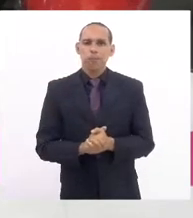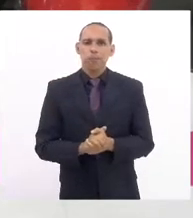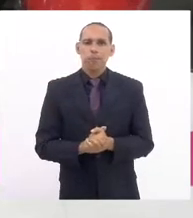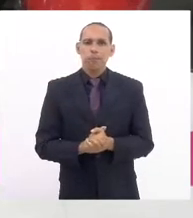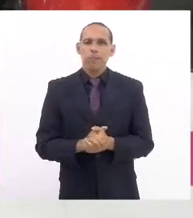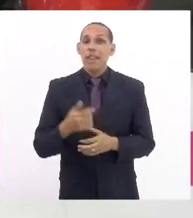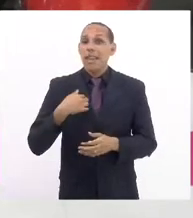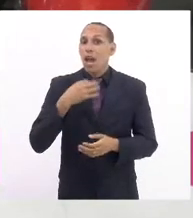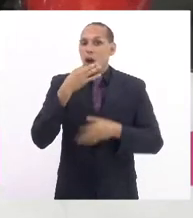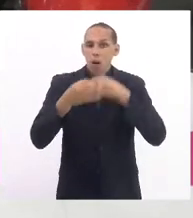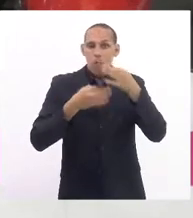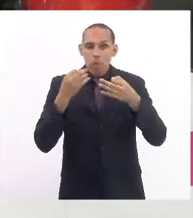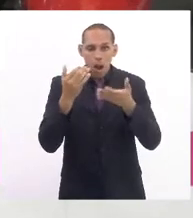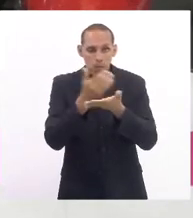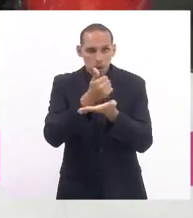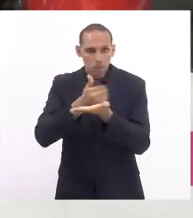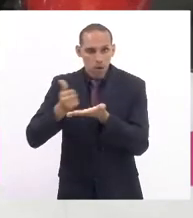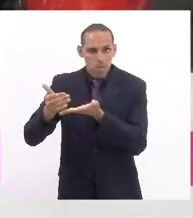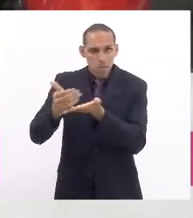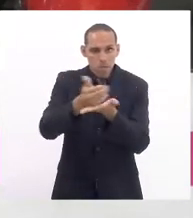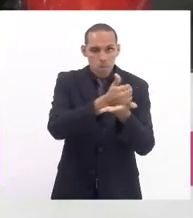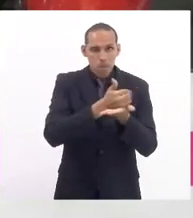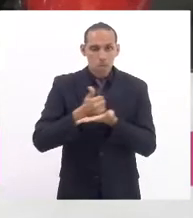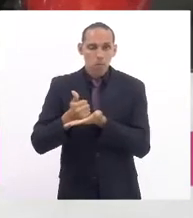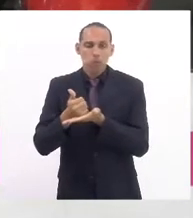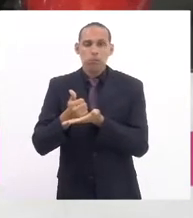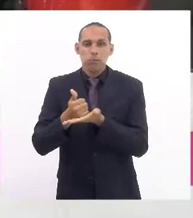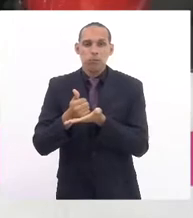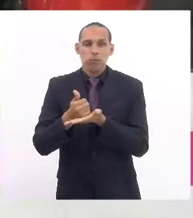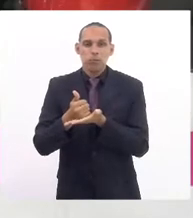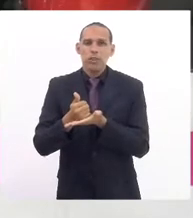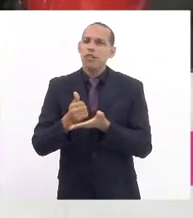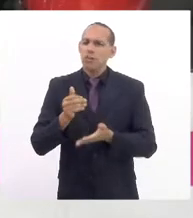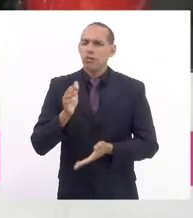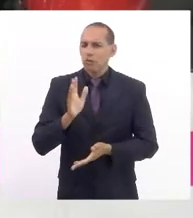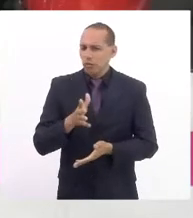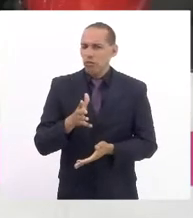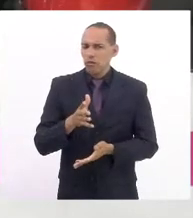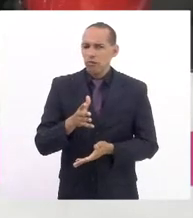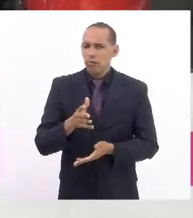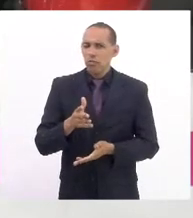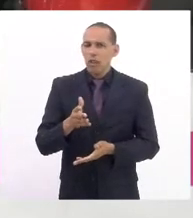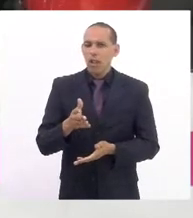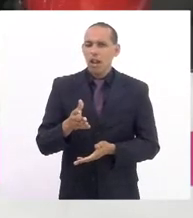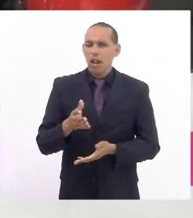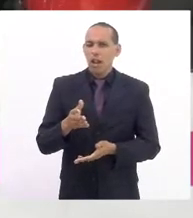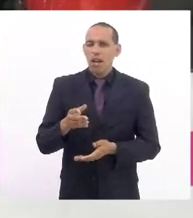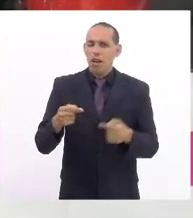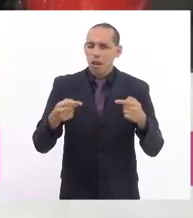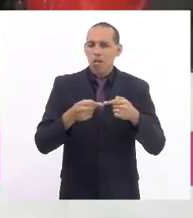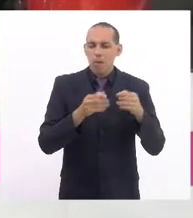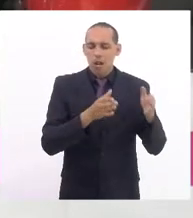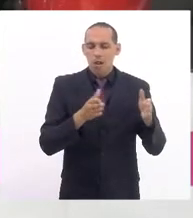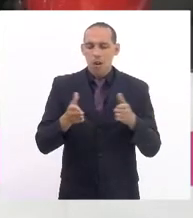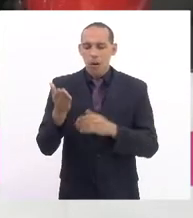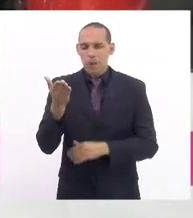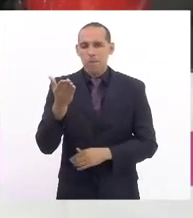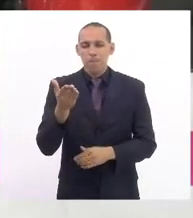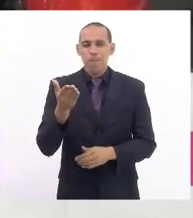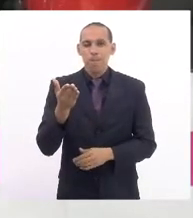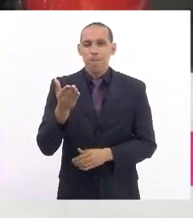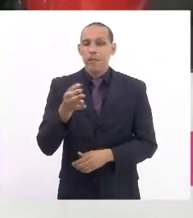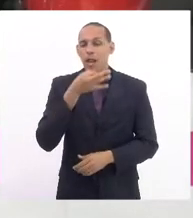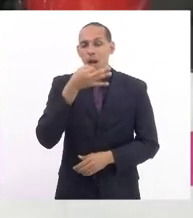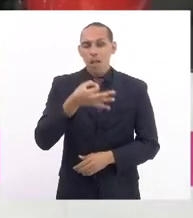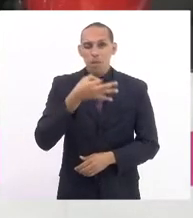pegar o parecer, deputado, eu já concedo pela ordem, a vossa excelência. Obrigado, querida. Para emitir